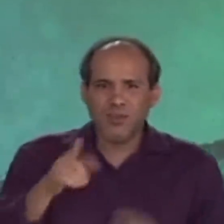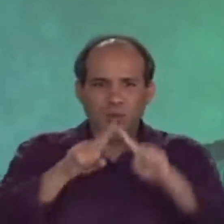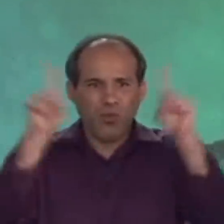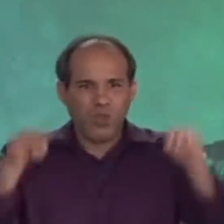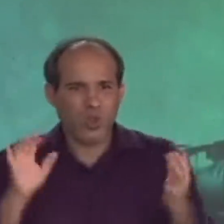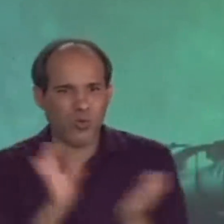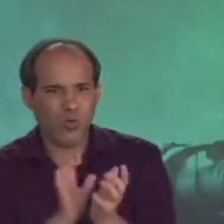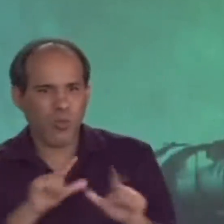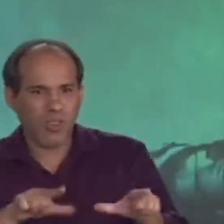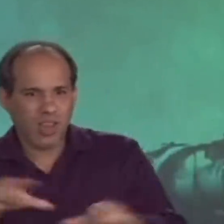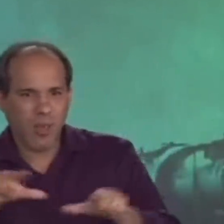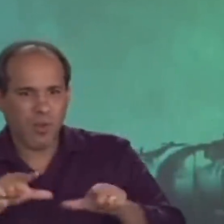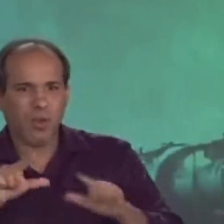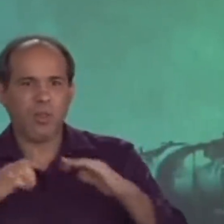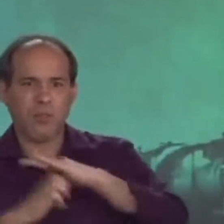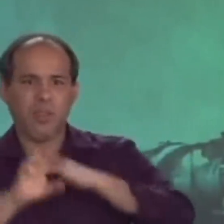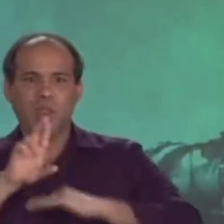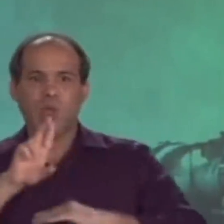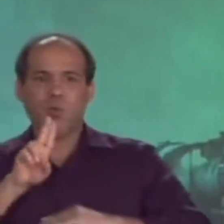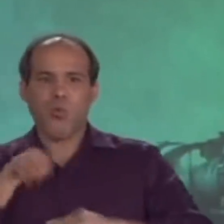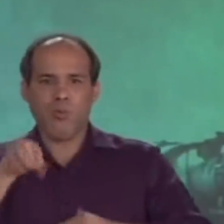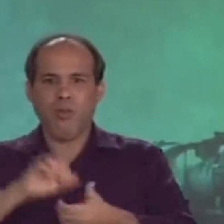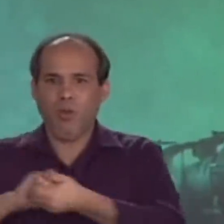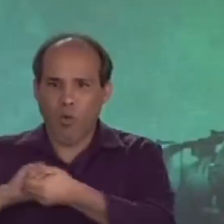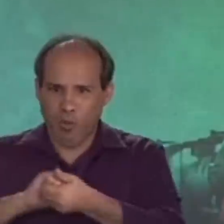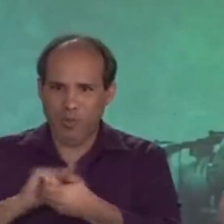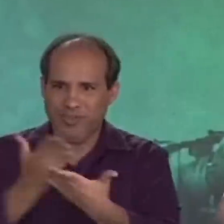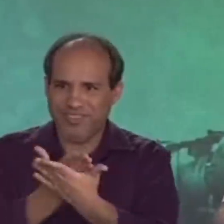funcionários, trabalhadores da Rumo, meus cumprimentos.